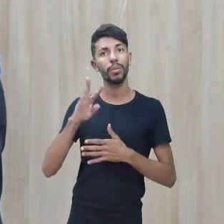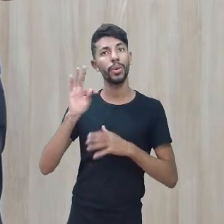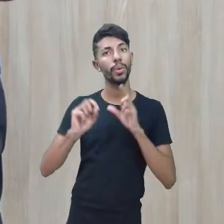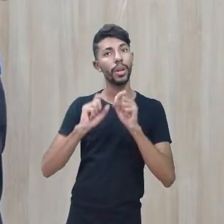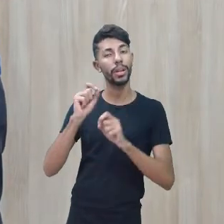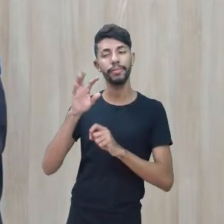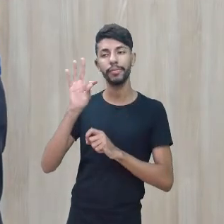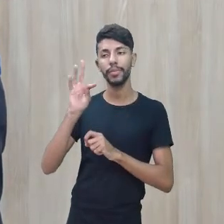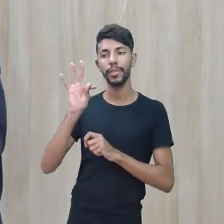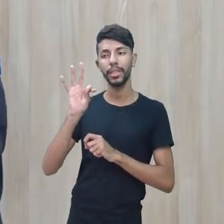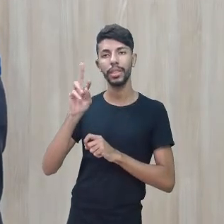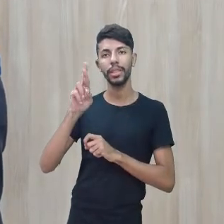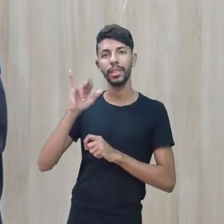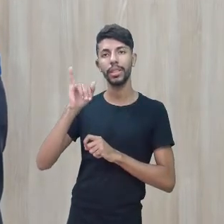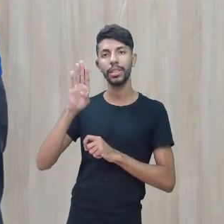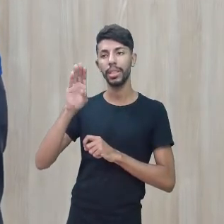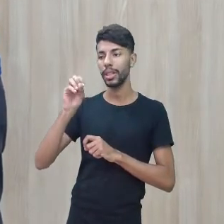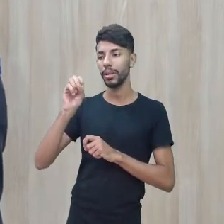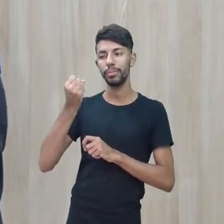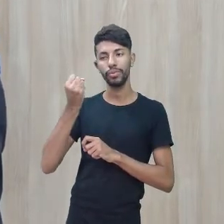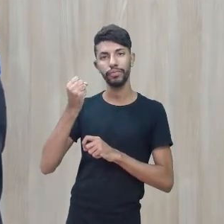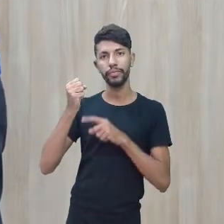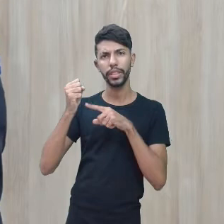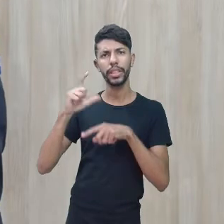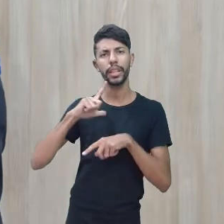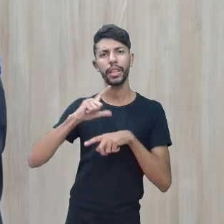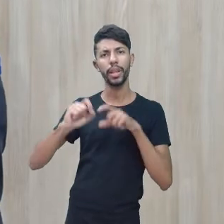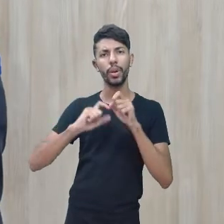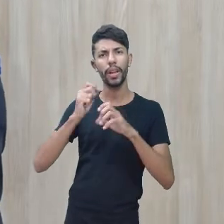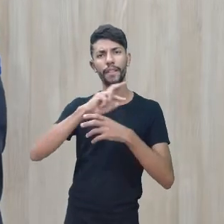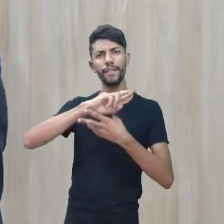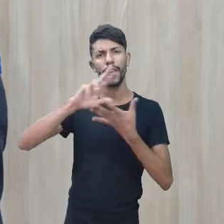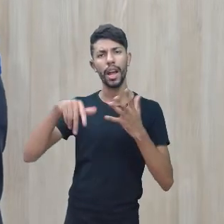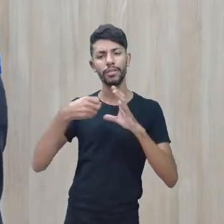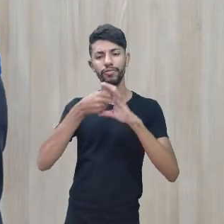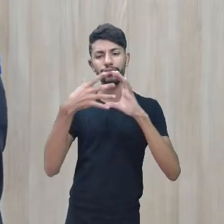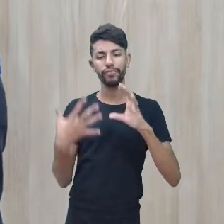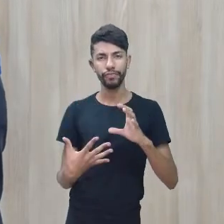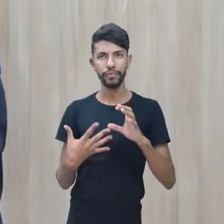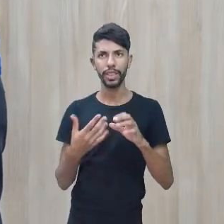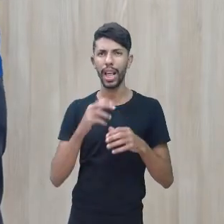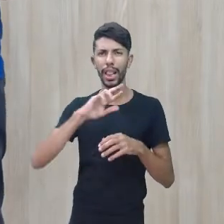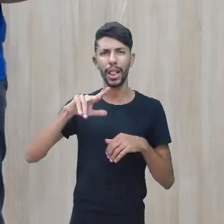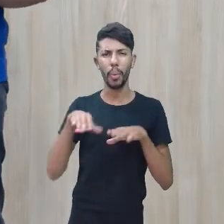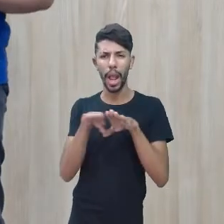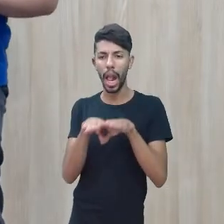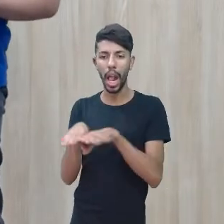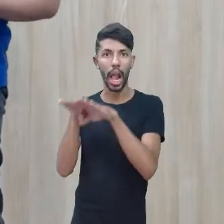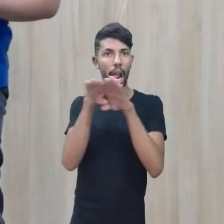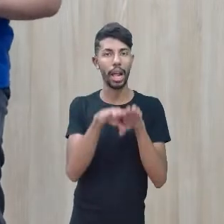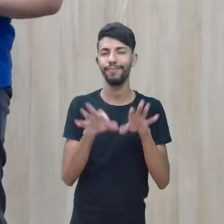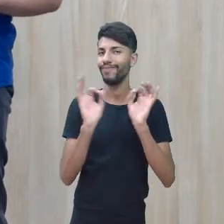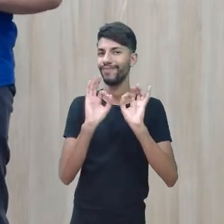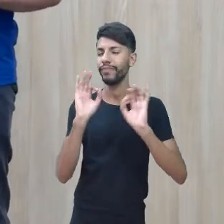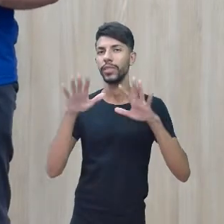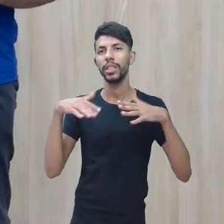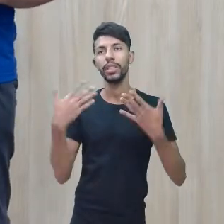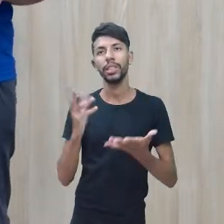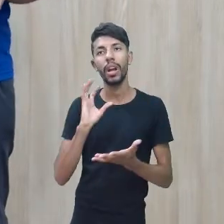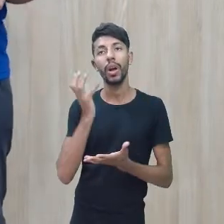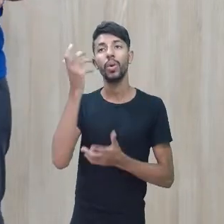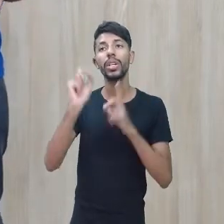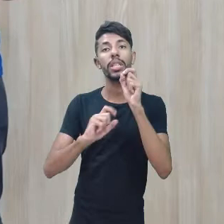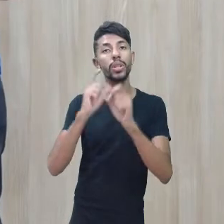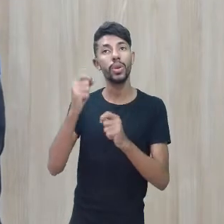várias características, porque foram vários outros países, não é uma coisa homogênea. Então o que é que vai acontecer? Uma